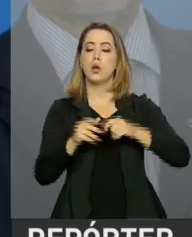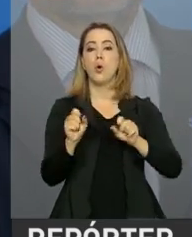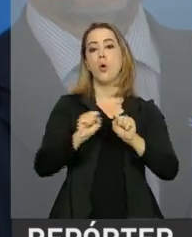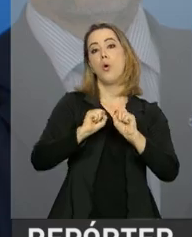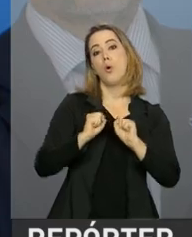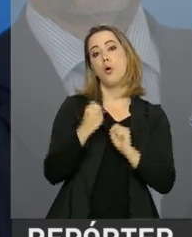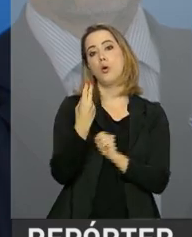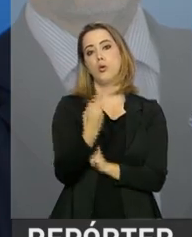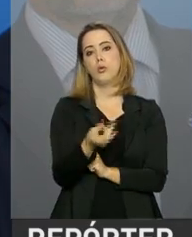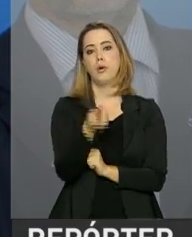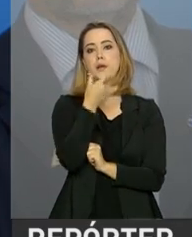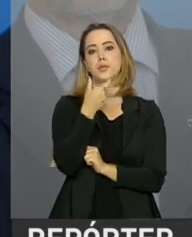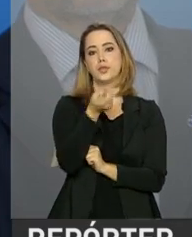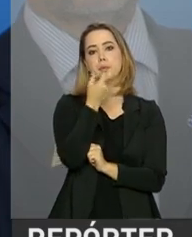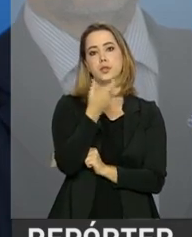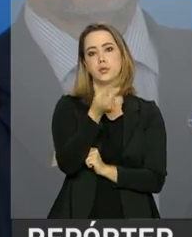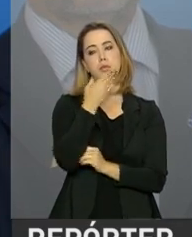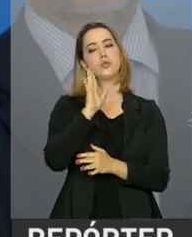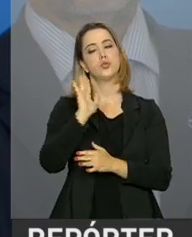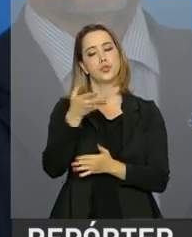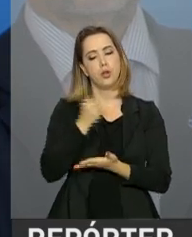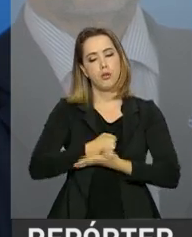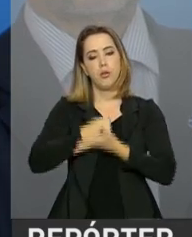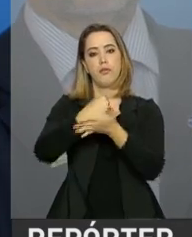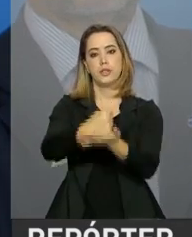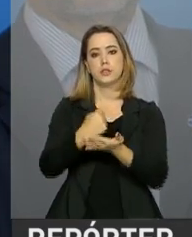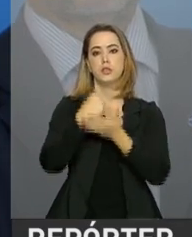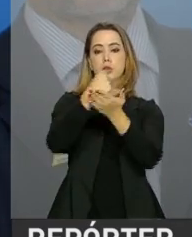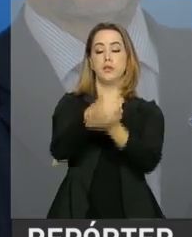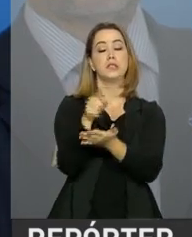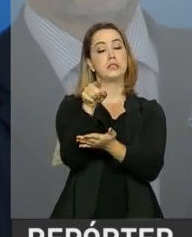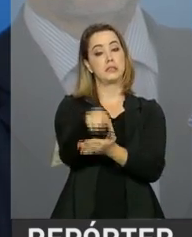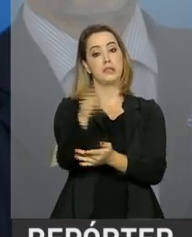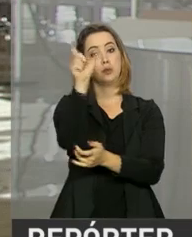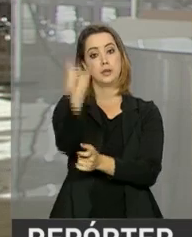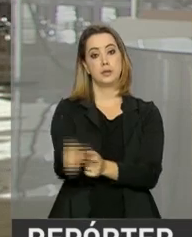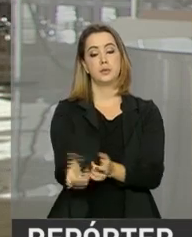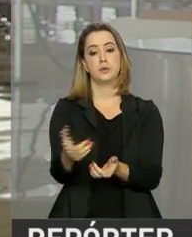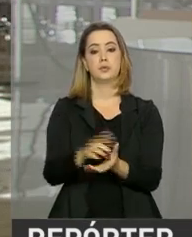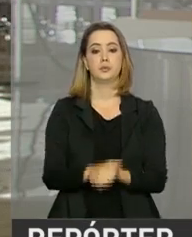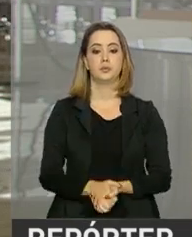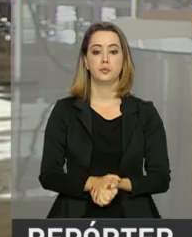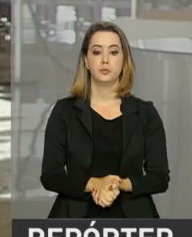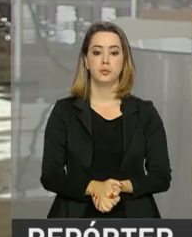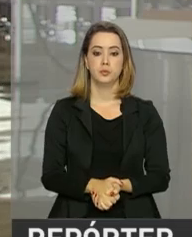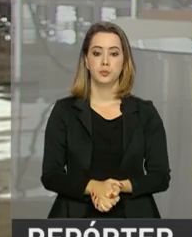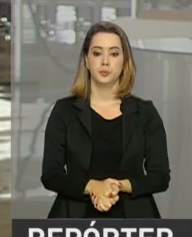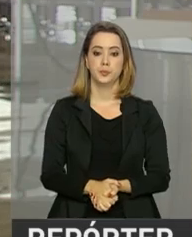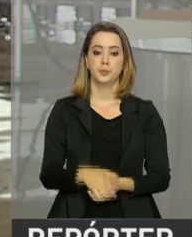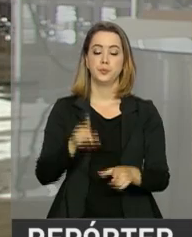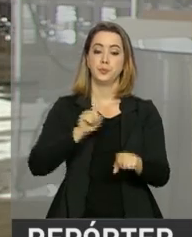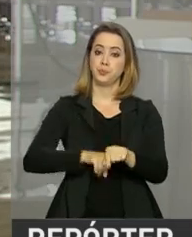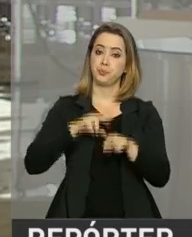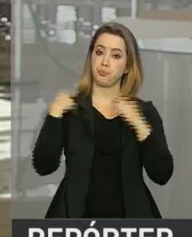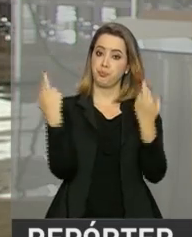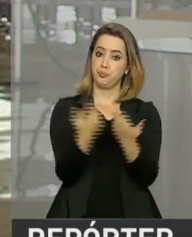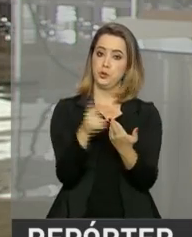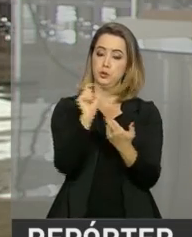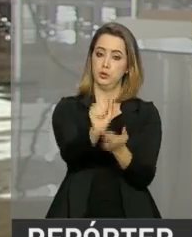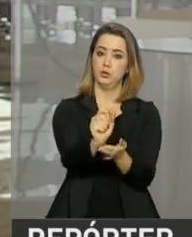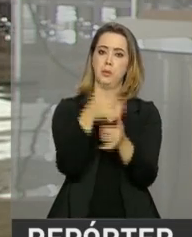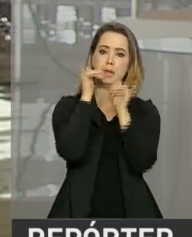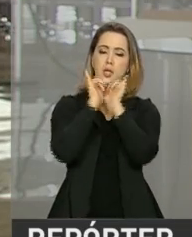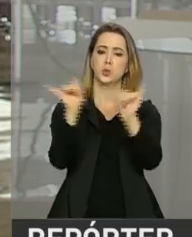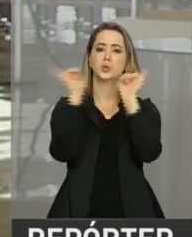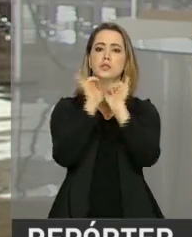sido eh colocados à disposição desse cidadão brasileiro durante a reunião também foi anunciado